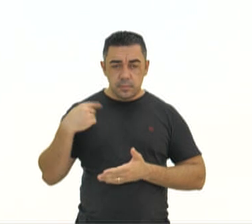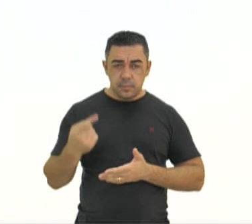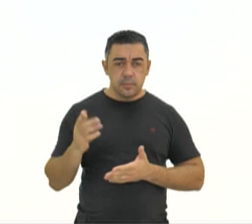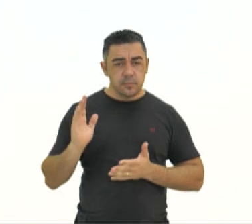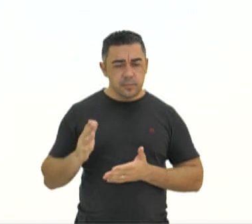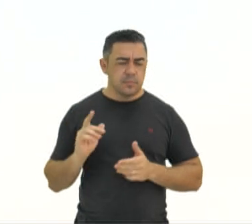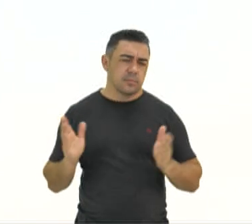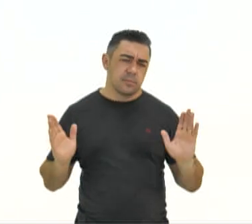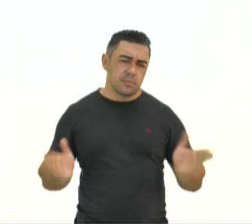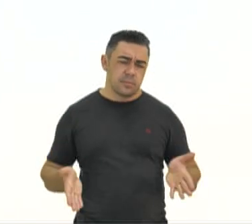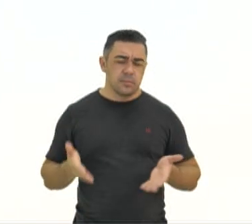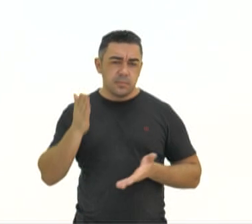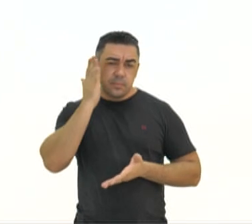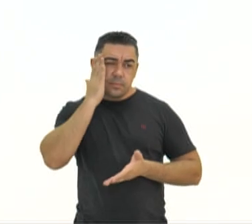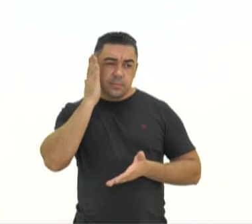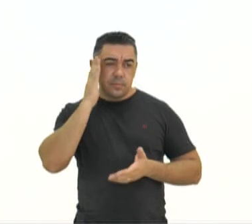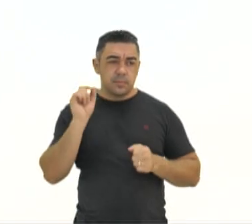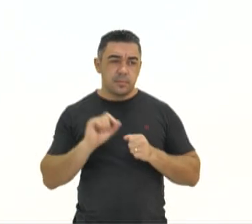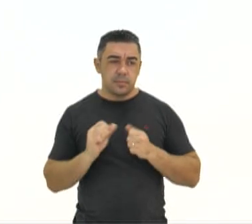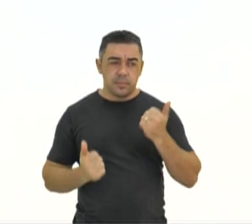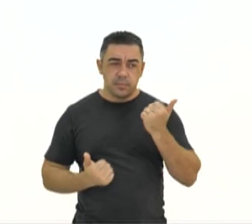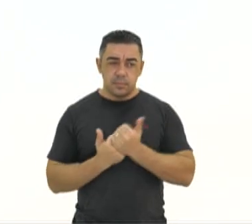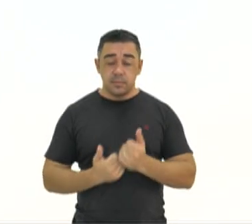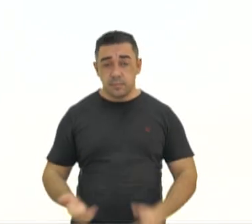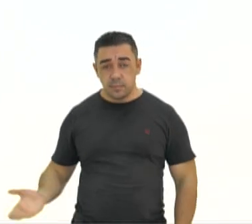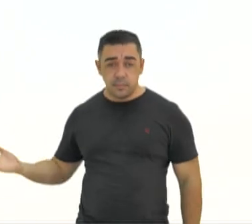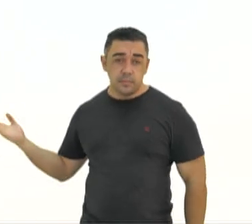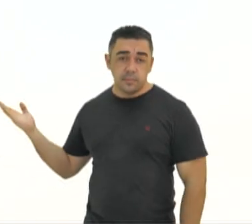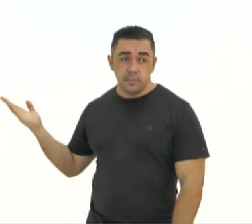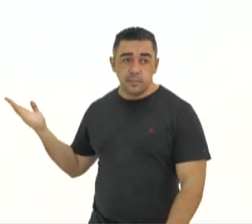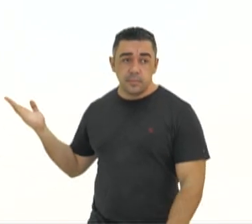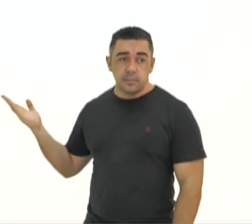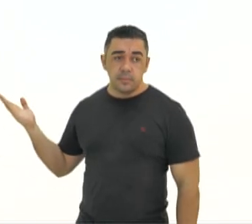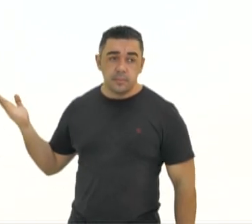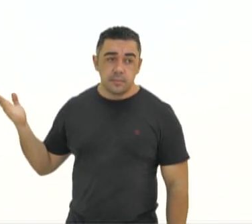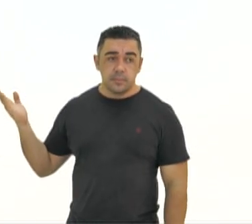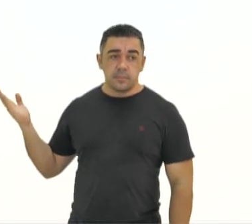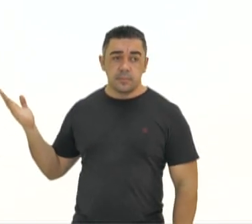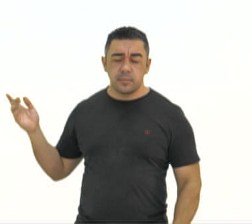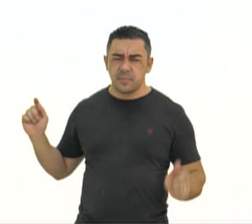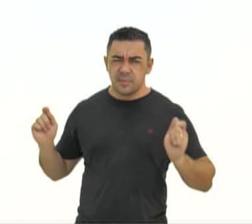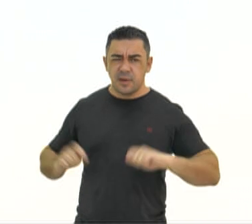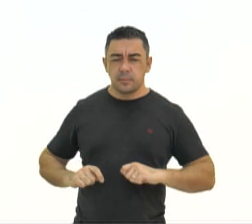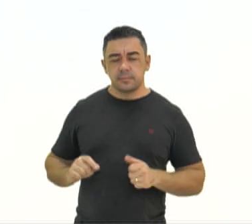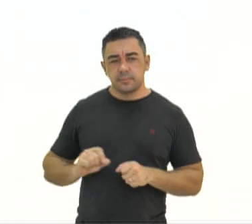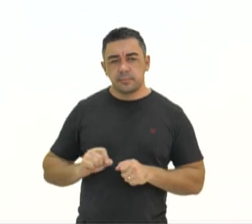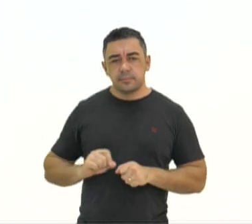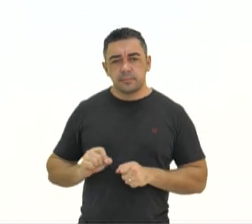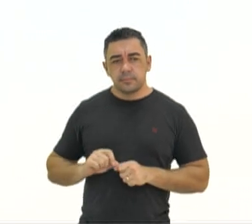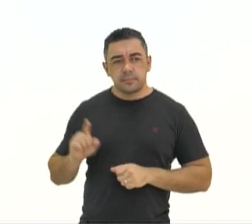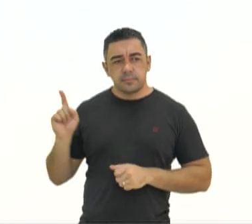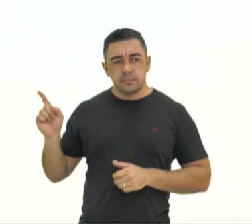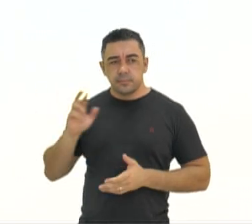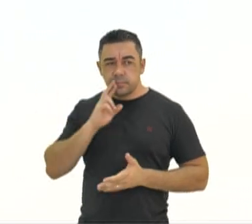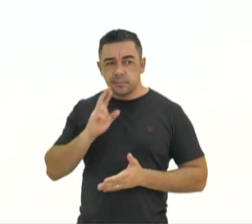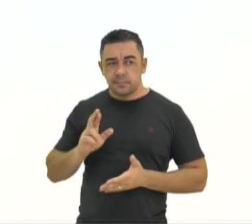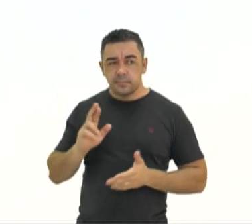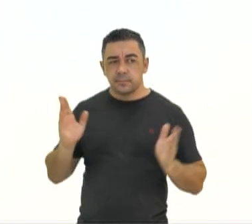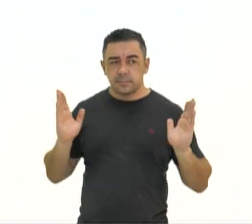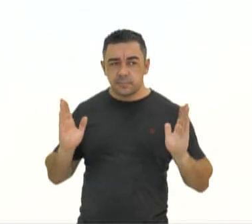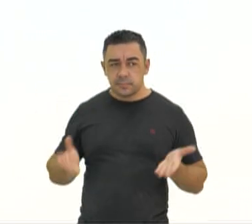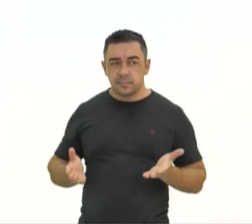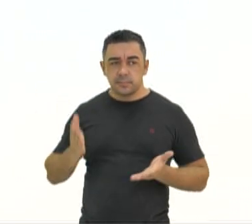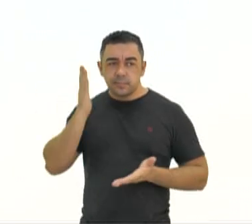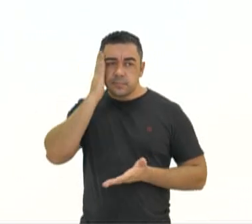equações, você já tem o seu sistema. Olha o nosso sistema aqui, ó, escrito já, né? Agora, basta resolver esse sistema que a gente